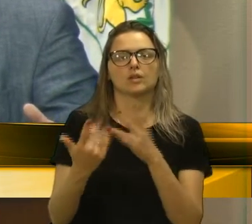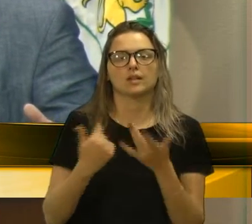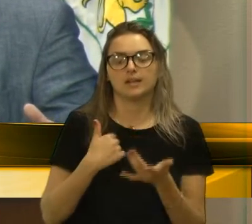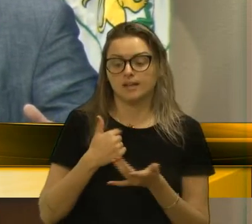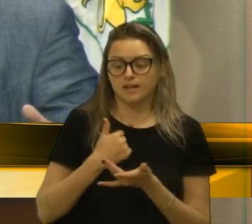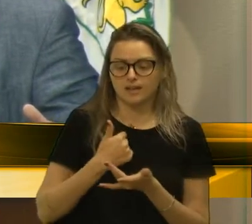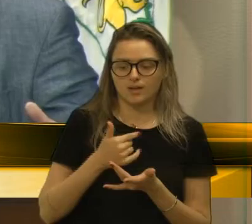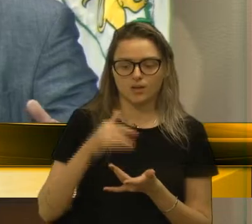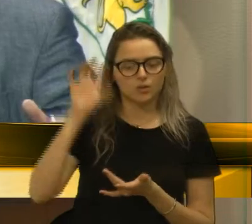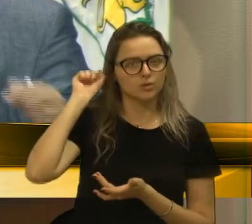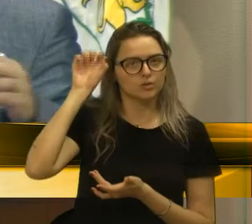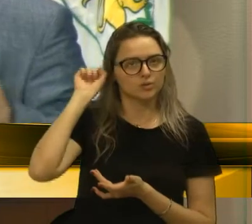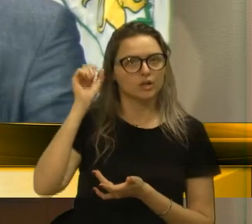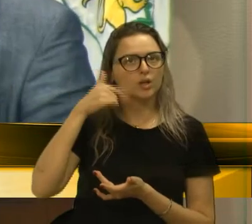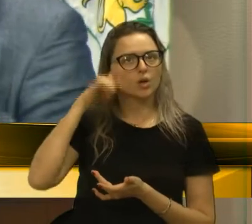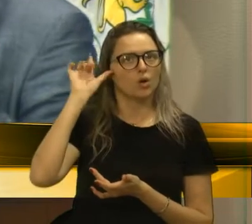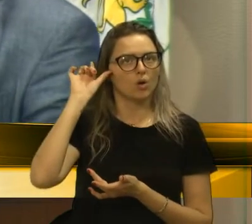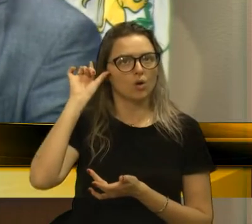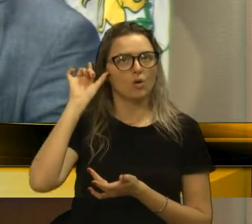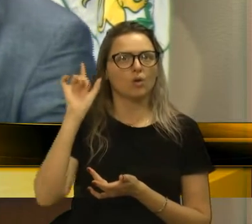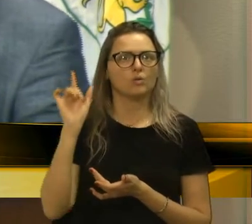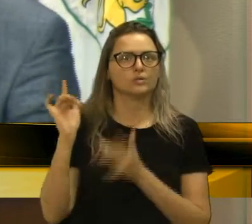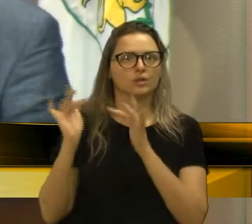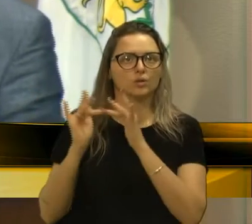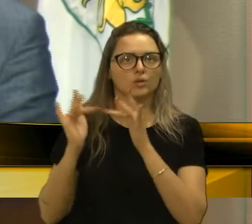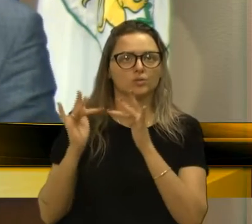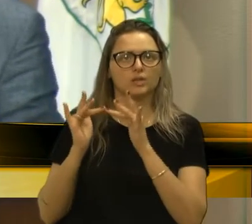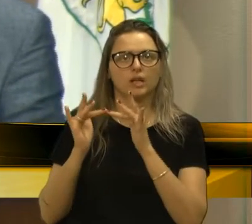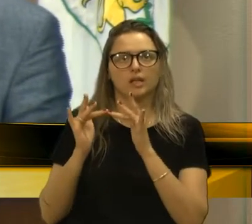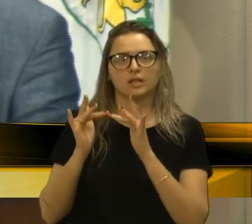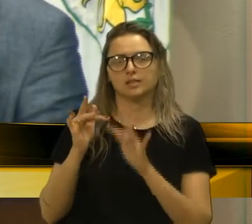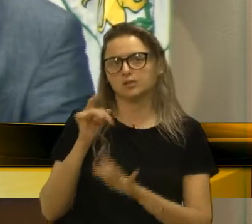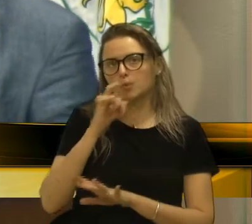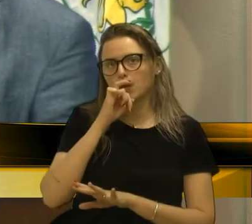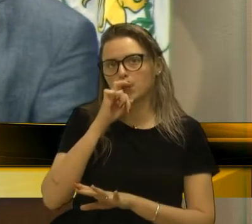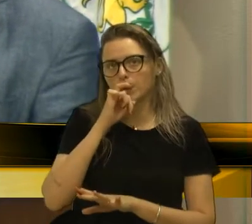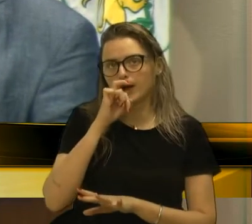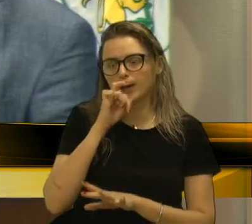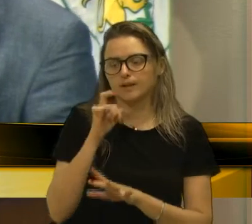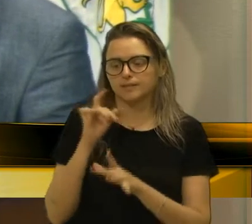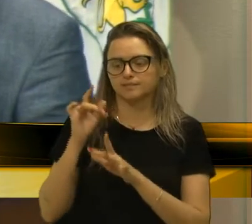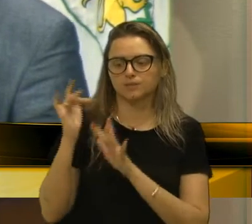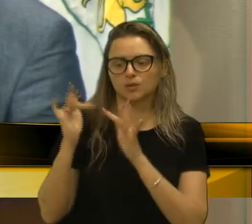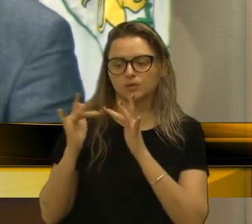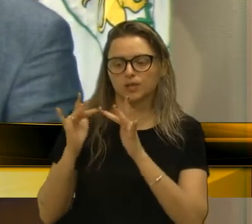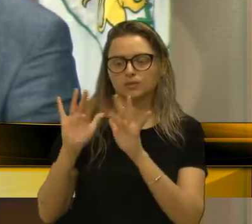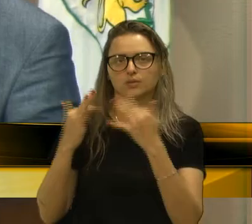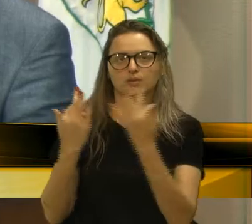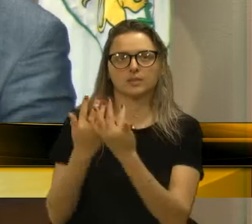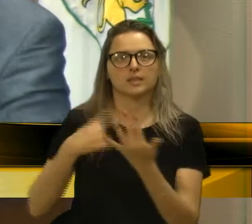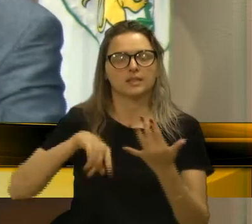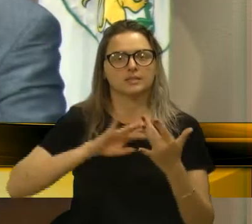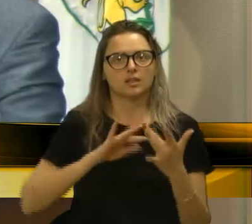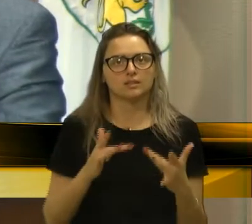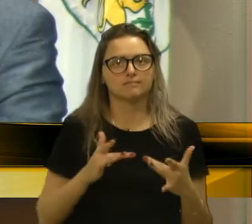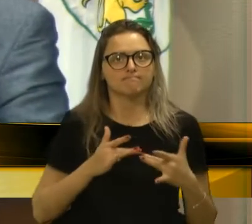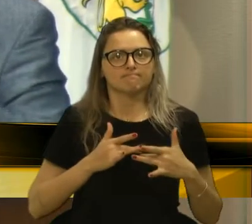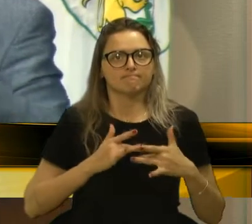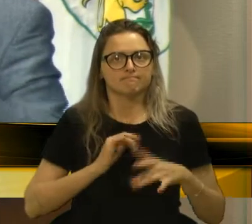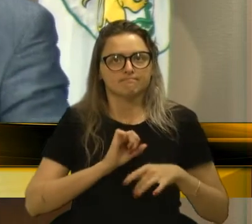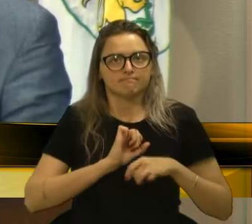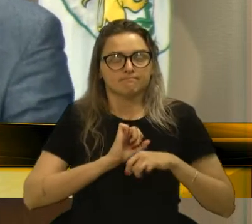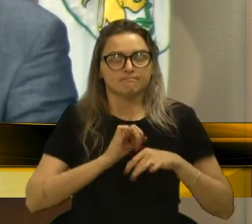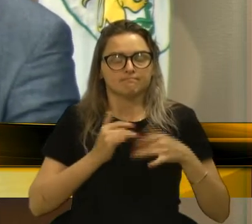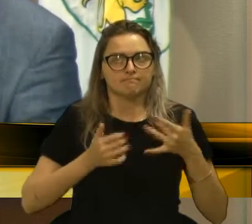quem ouve, quem ouviu esse pai, quem ouviu a irmã dessa criança, quem ouviu a família, e a gente fica tocado. Porque também essas